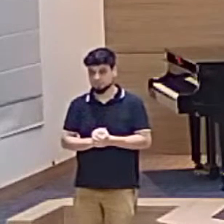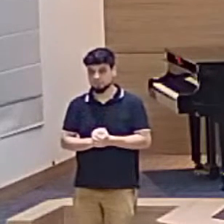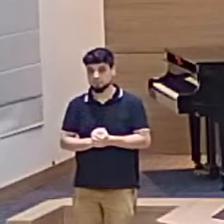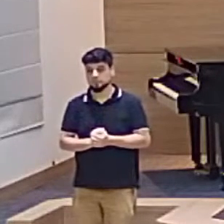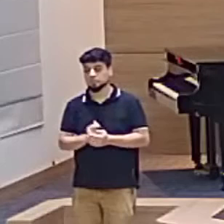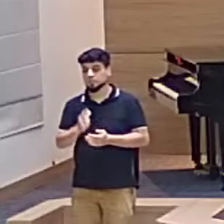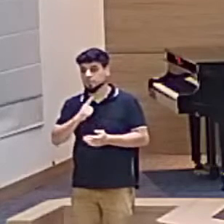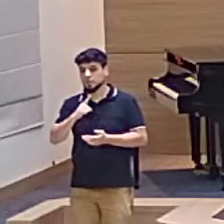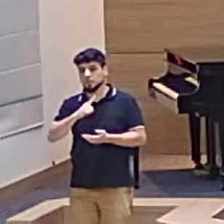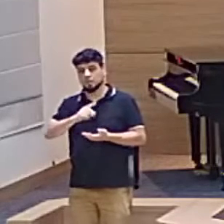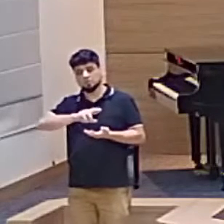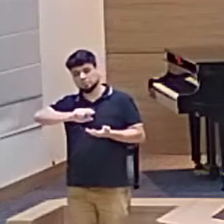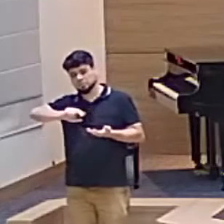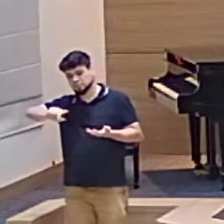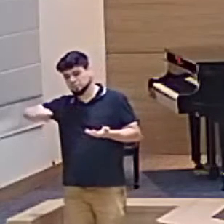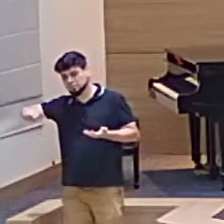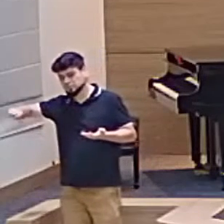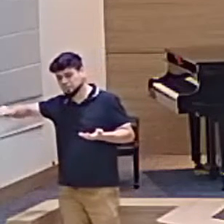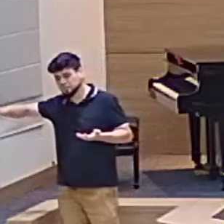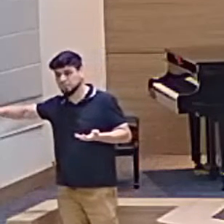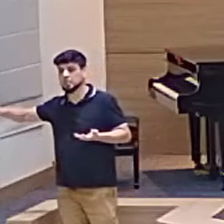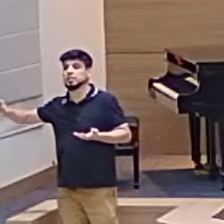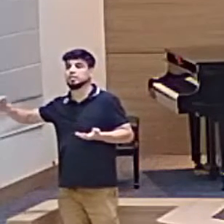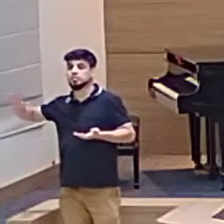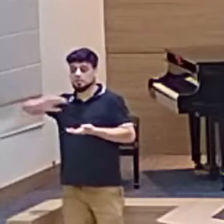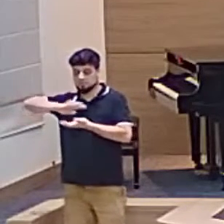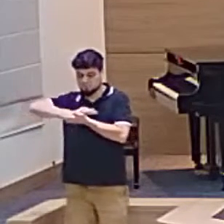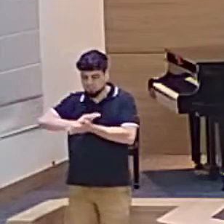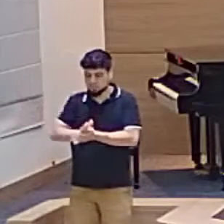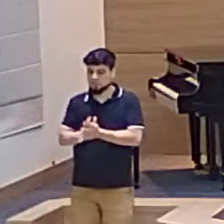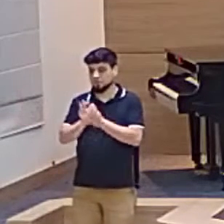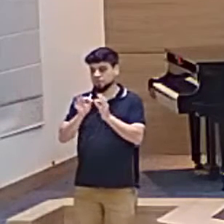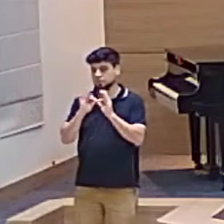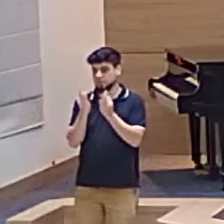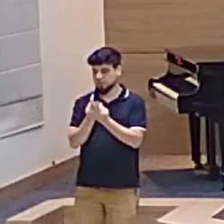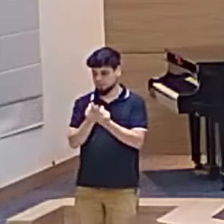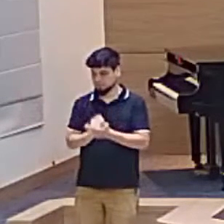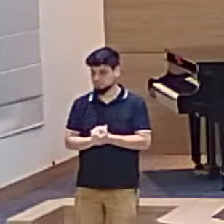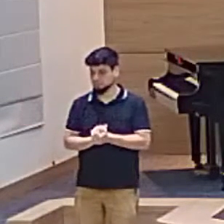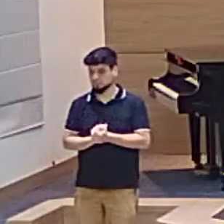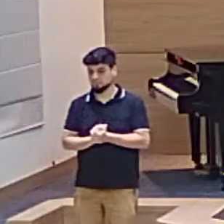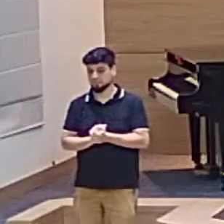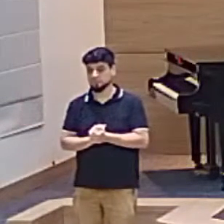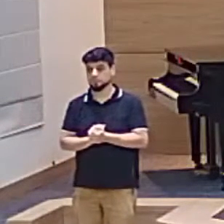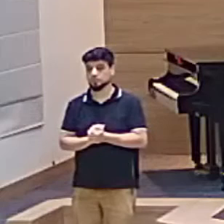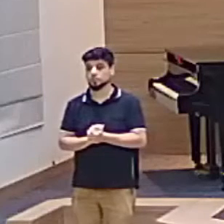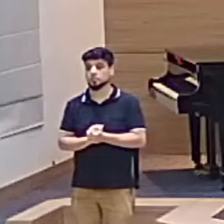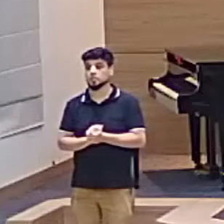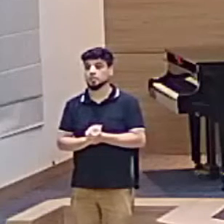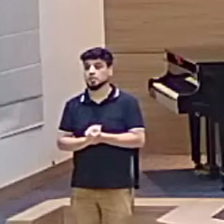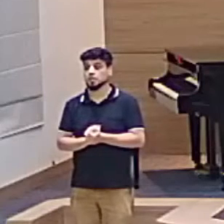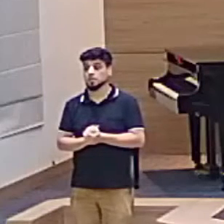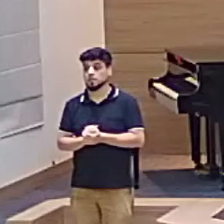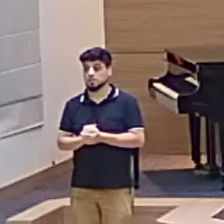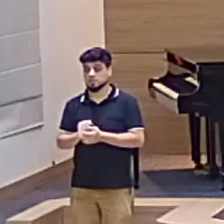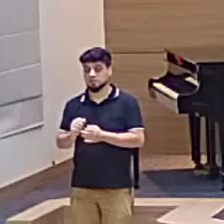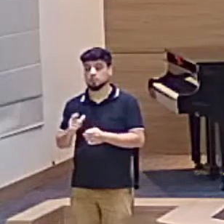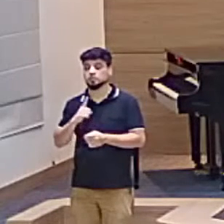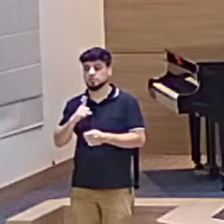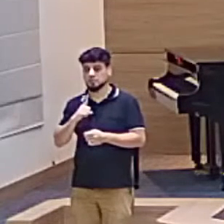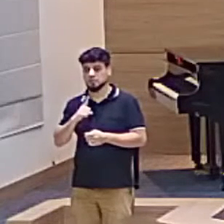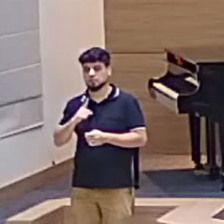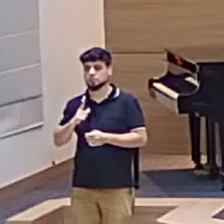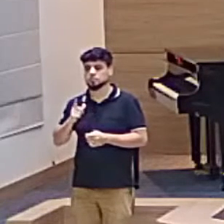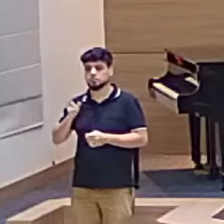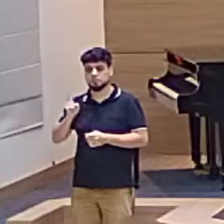orquestramento satânico para destruir a família a família a bola da vezes Satanás Olha é